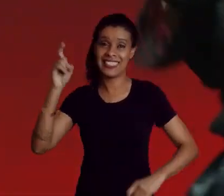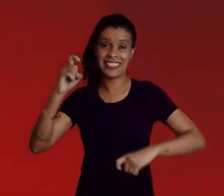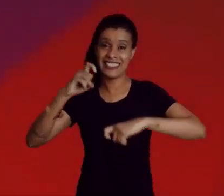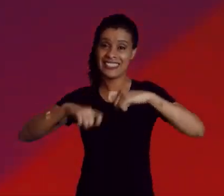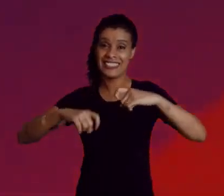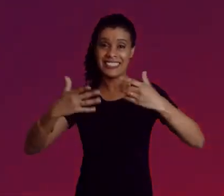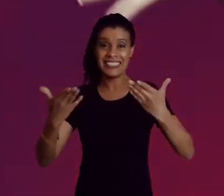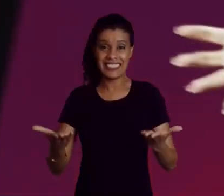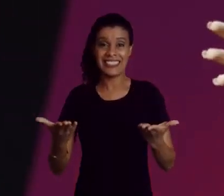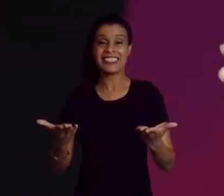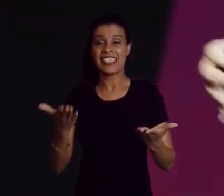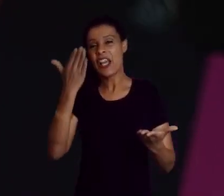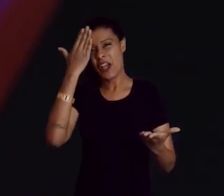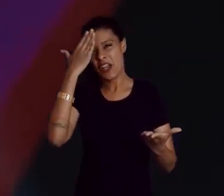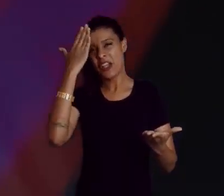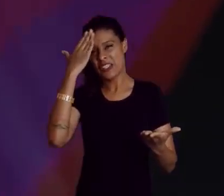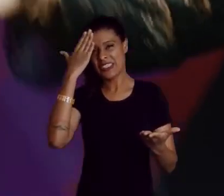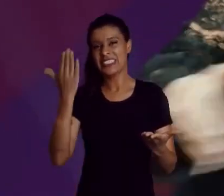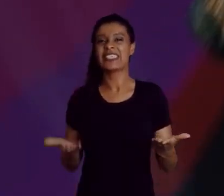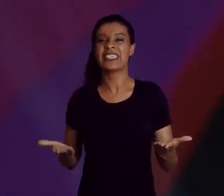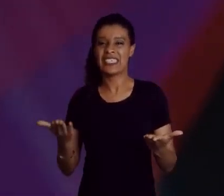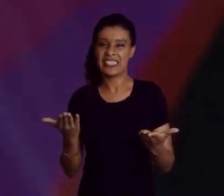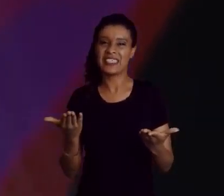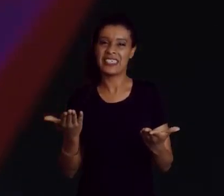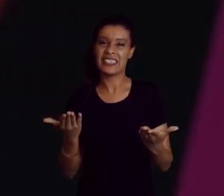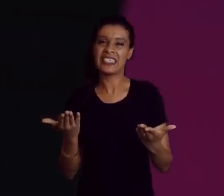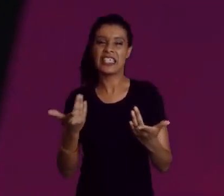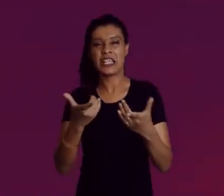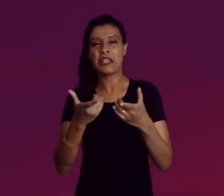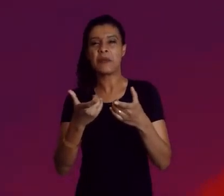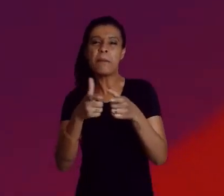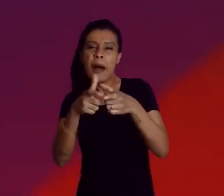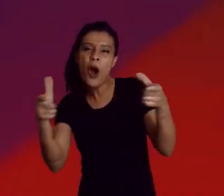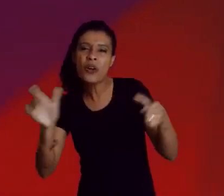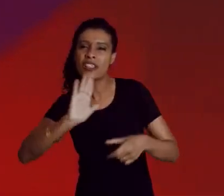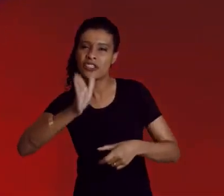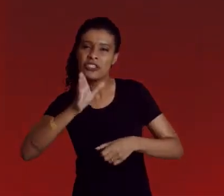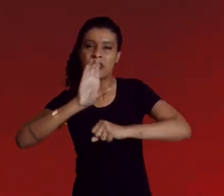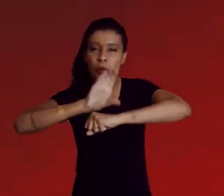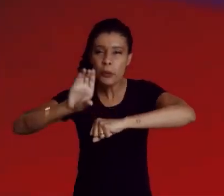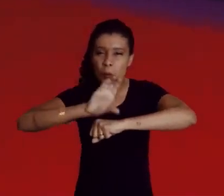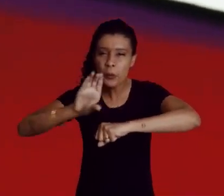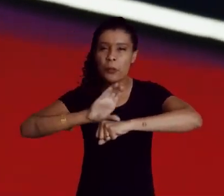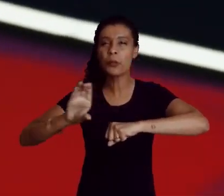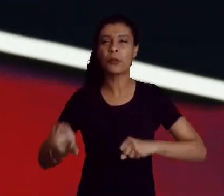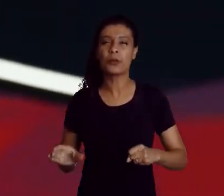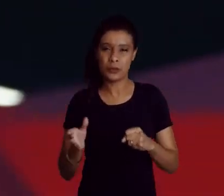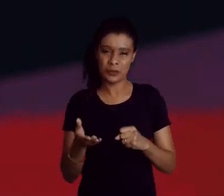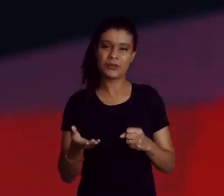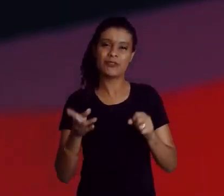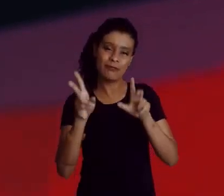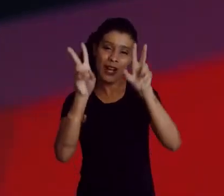talvez já fez a roda da vida aí, em alguns cursos que você fez, até mesmo algumas coisas que a gente sempre